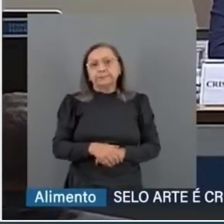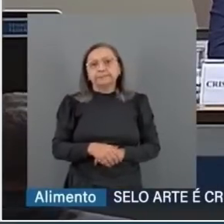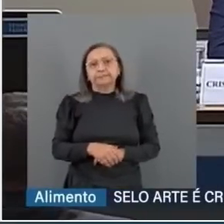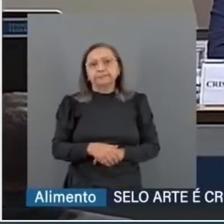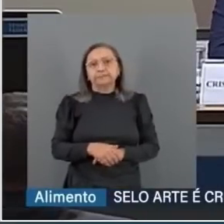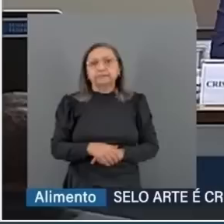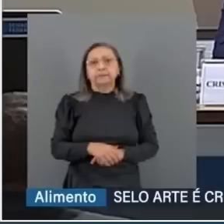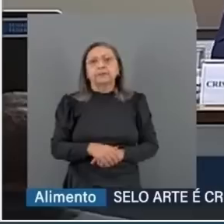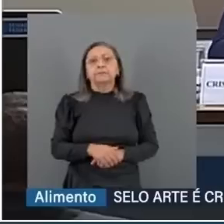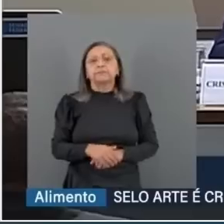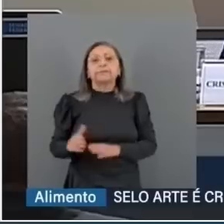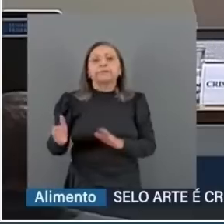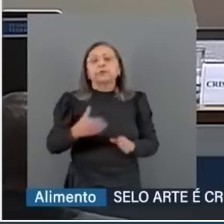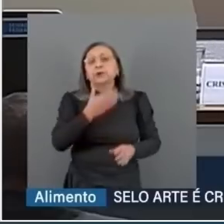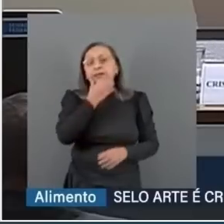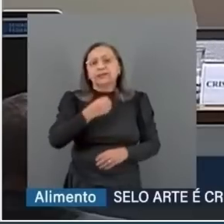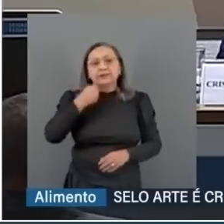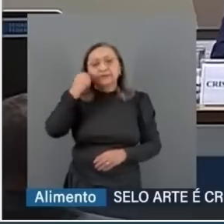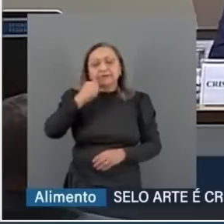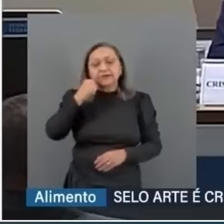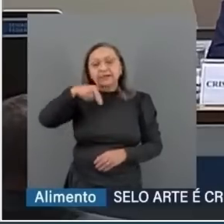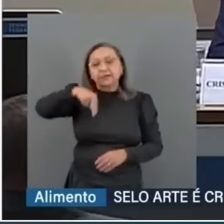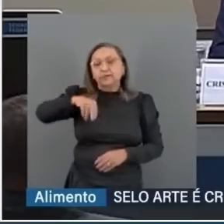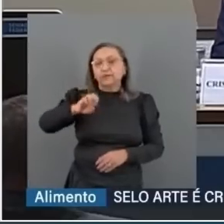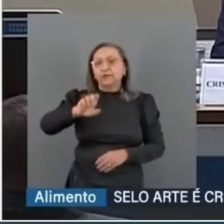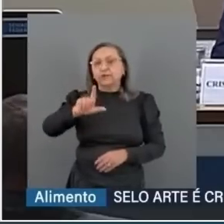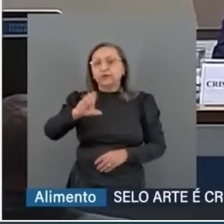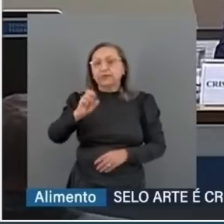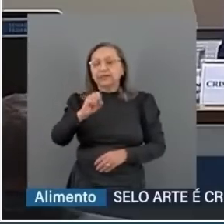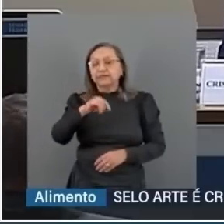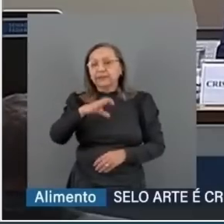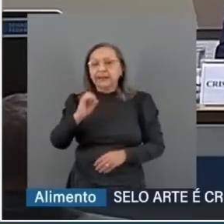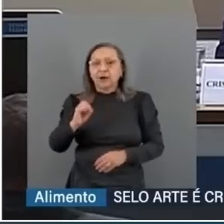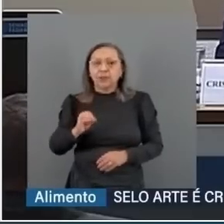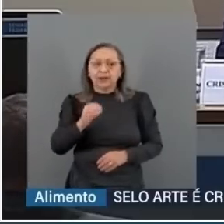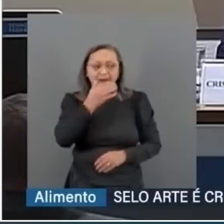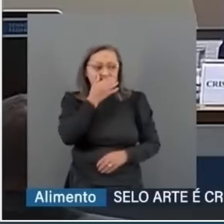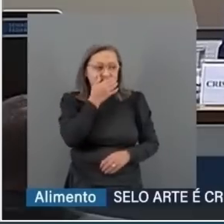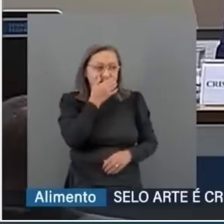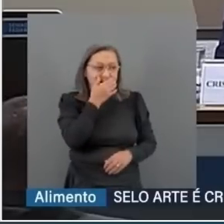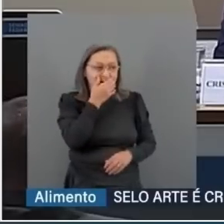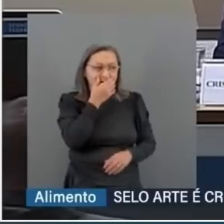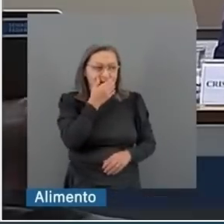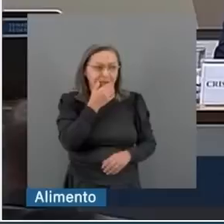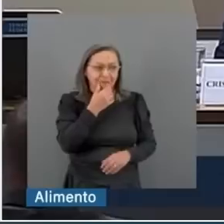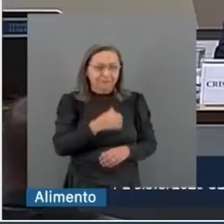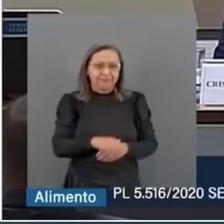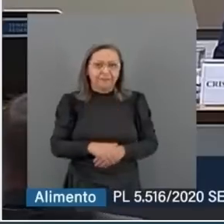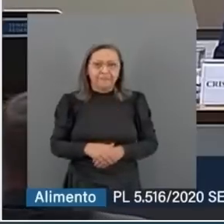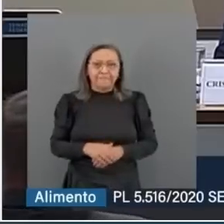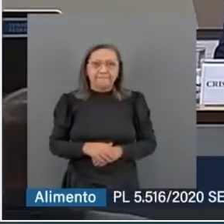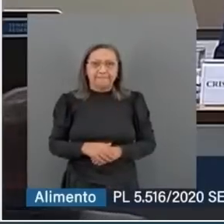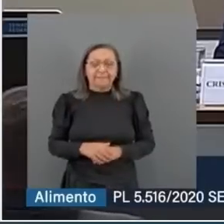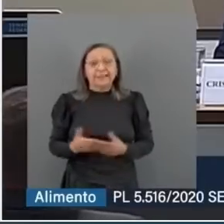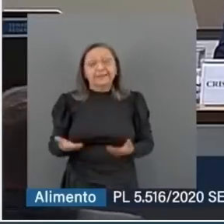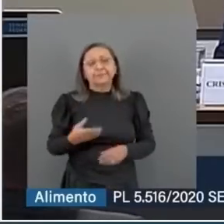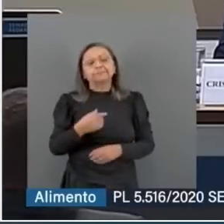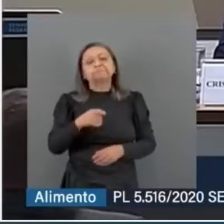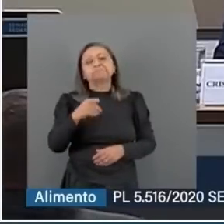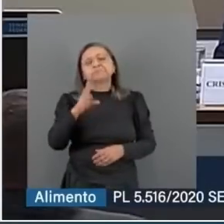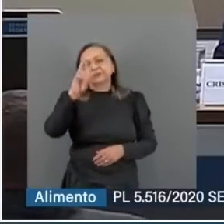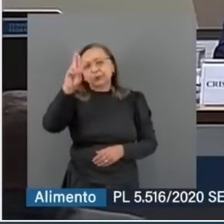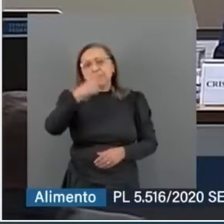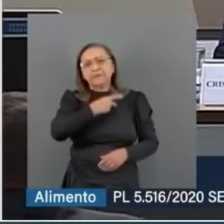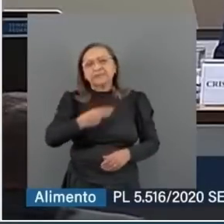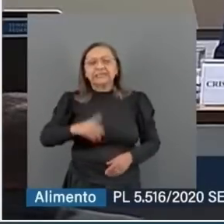as palavras, porque vocês estão se perdendo no personagem. O Zanin não está sendo nem linchado, nem hiperpoliciado. Zanin está